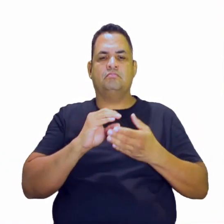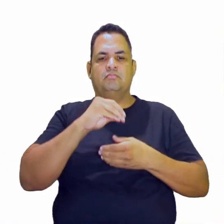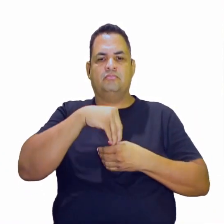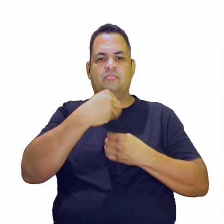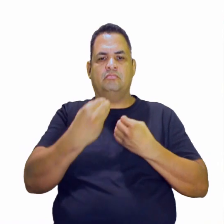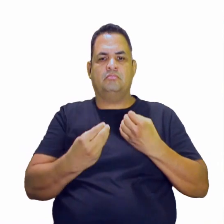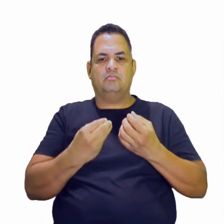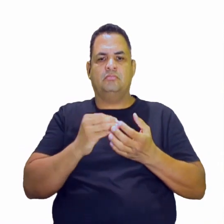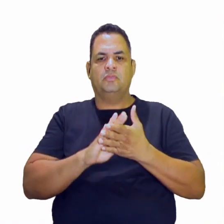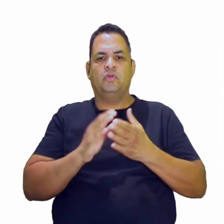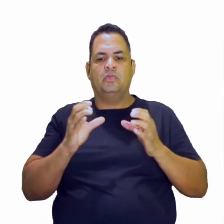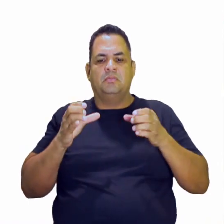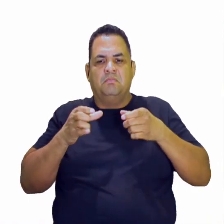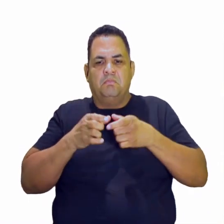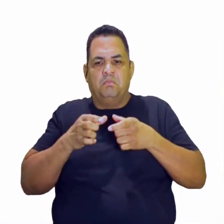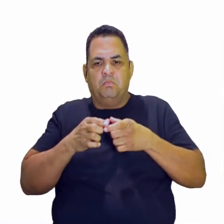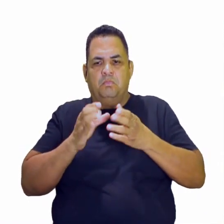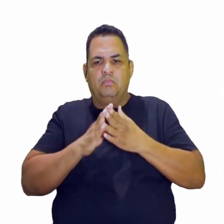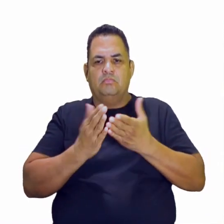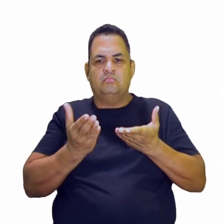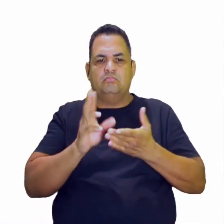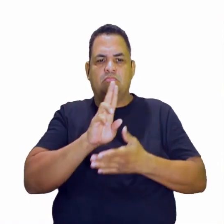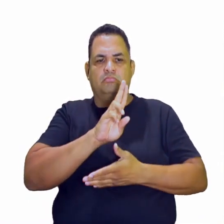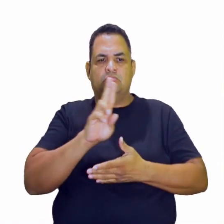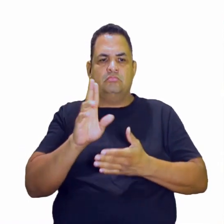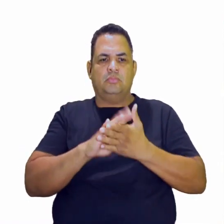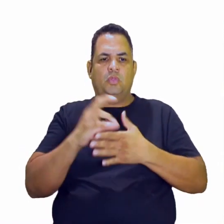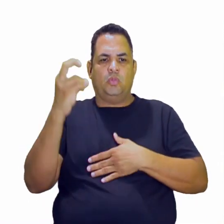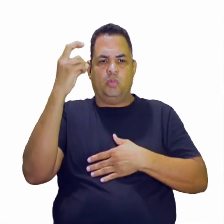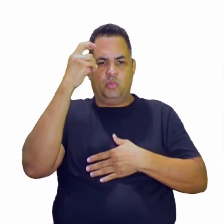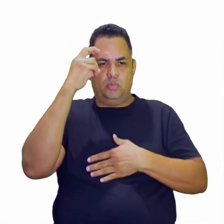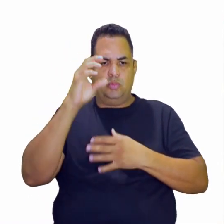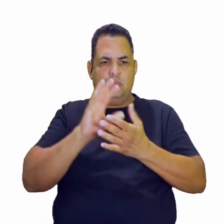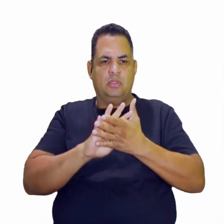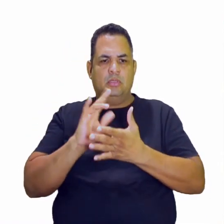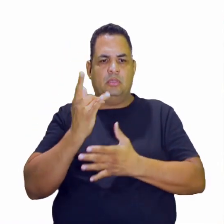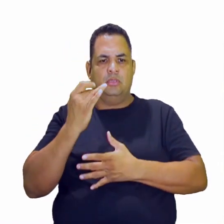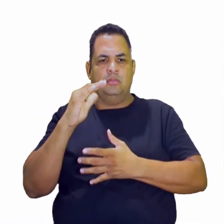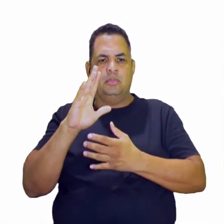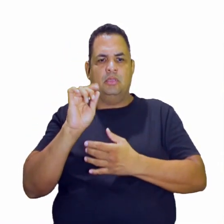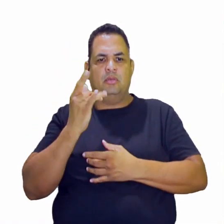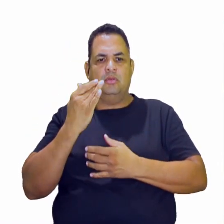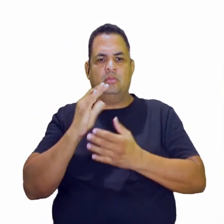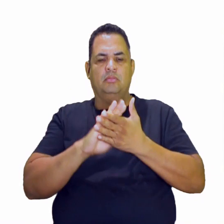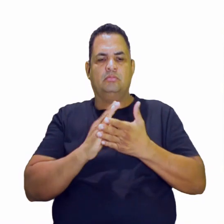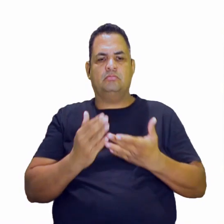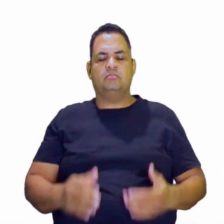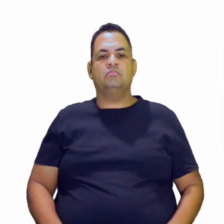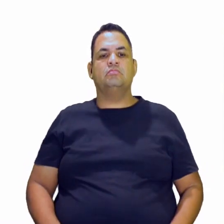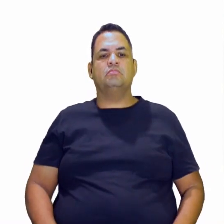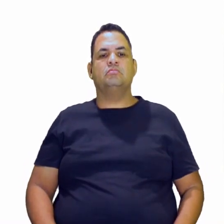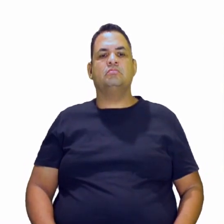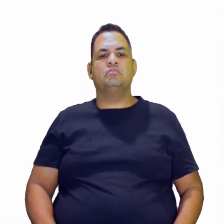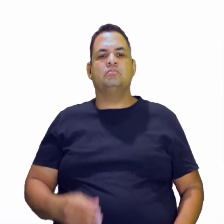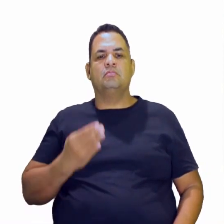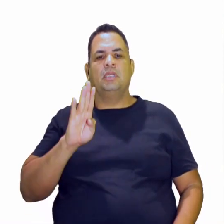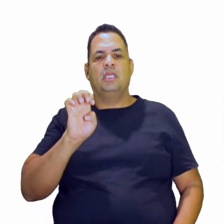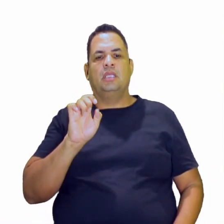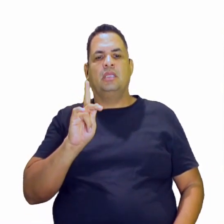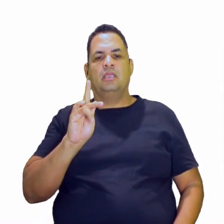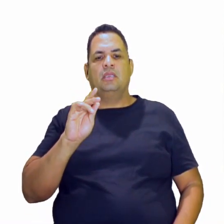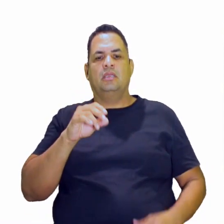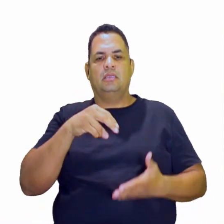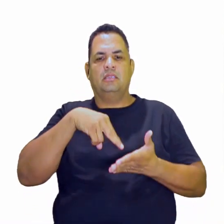para além dos guetos, com o nome de cultura hip hop. O break dance, surge como uma dança